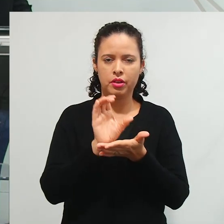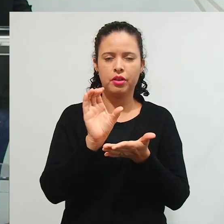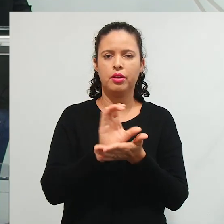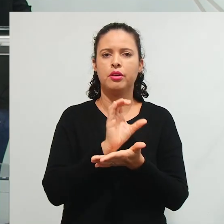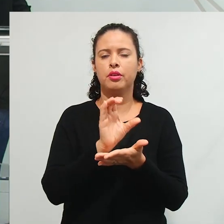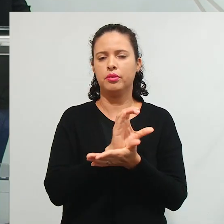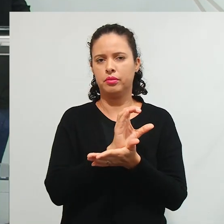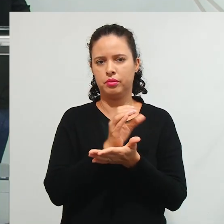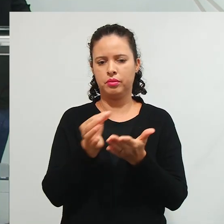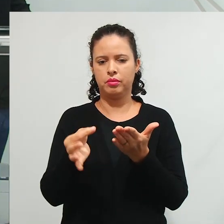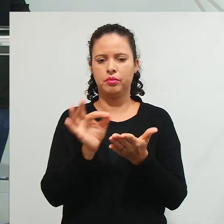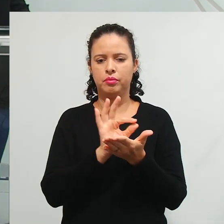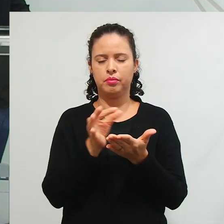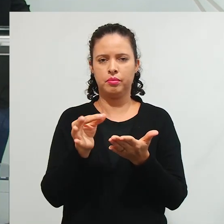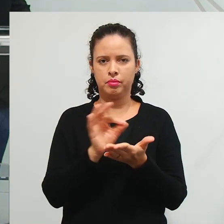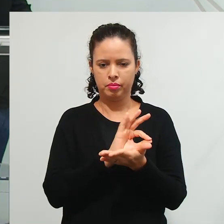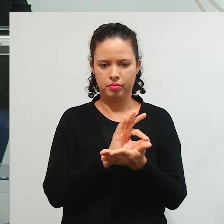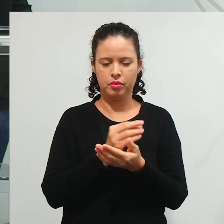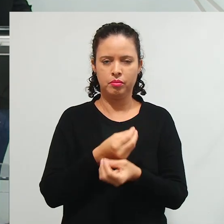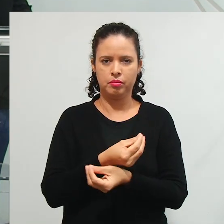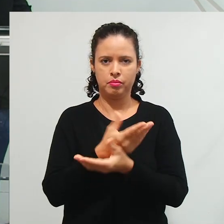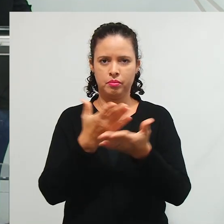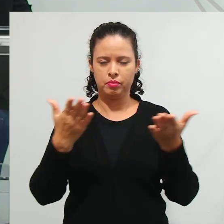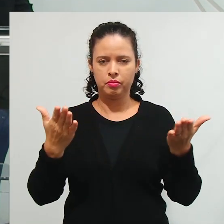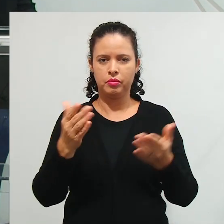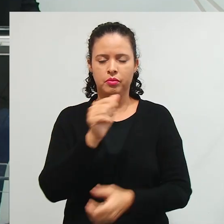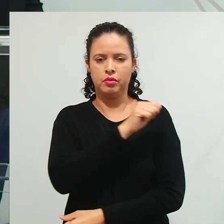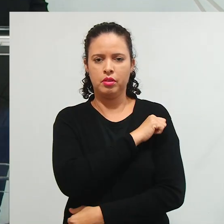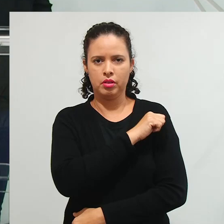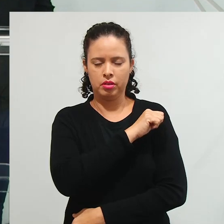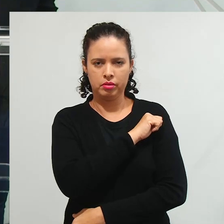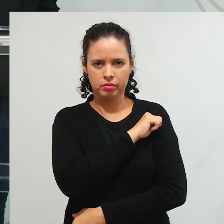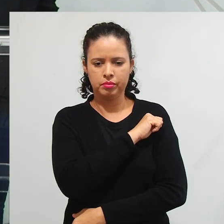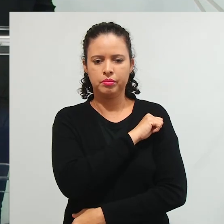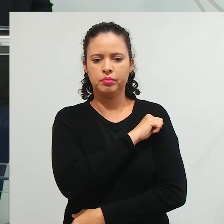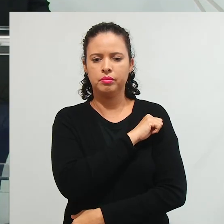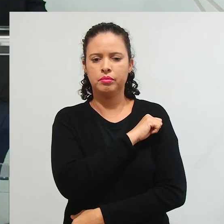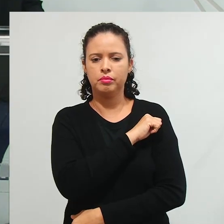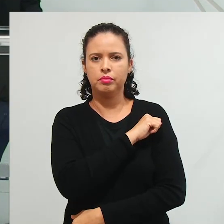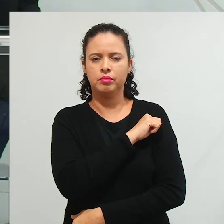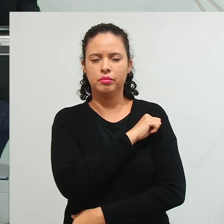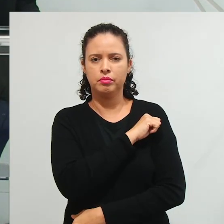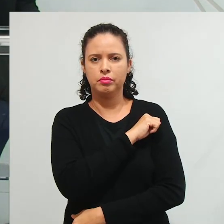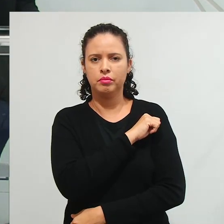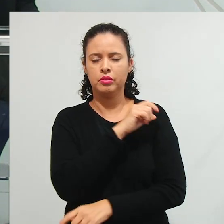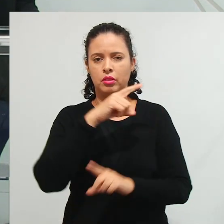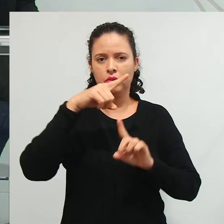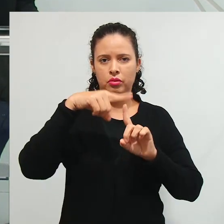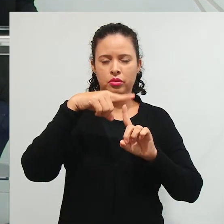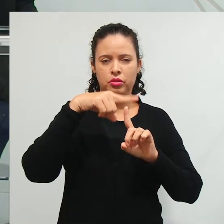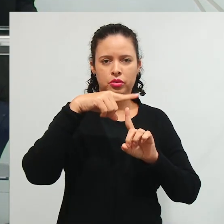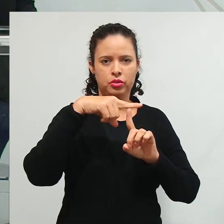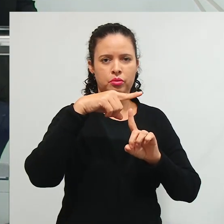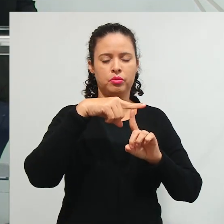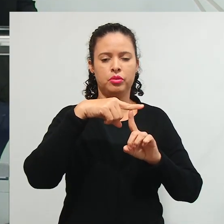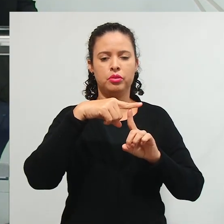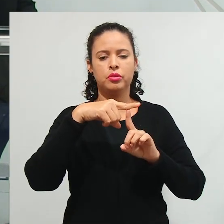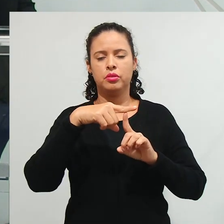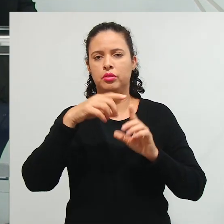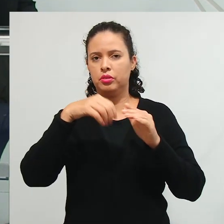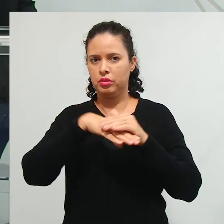cadernos, lá a CAED compra cadernos para doação para os alunos, este tipo de